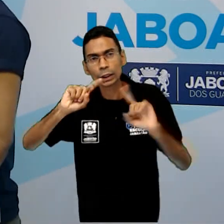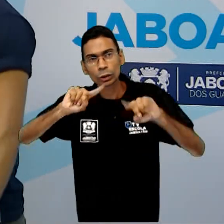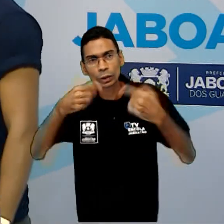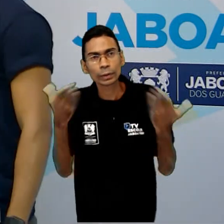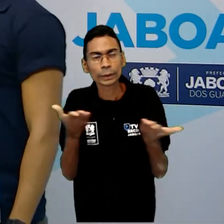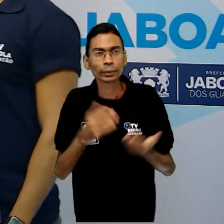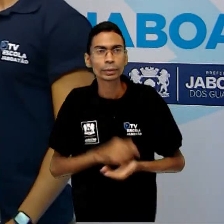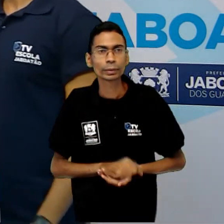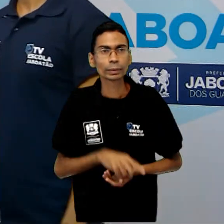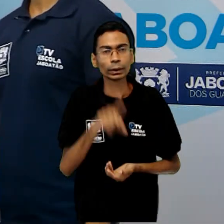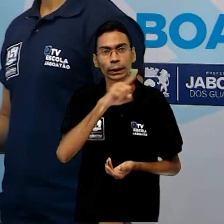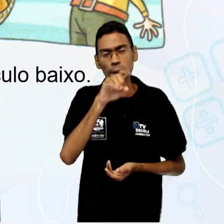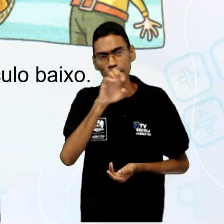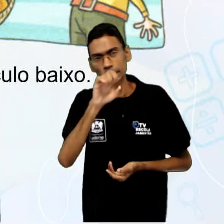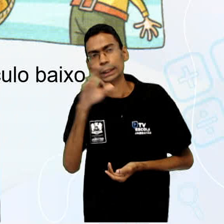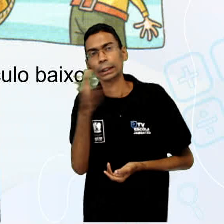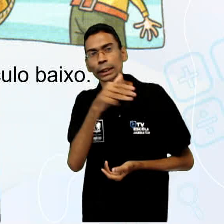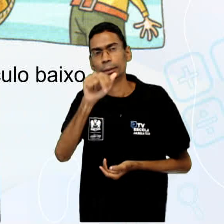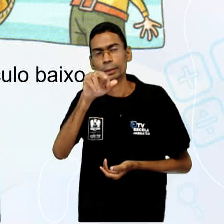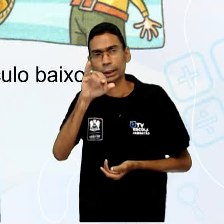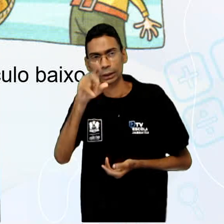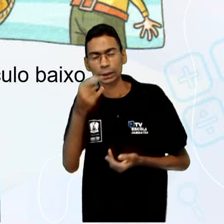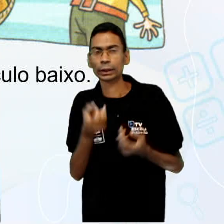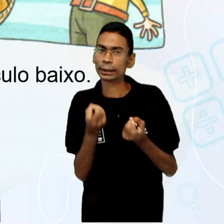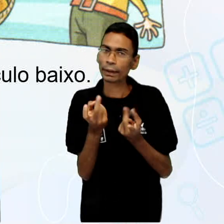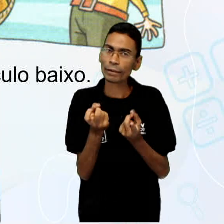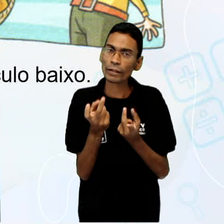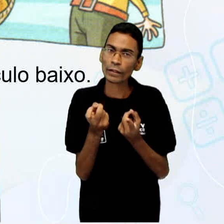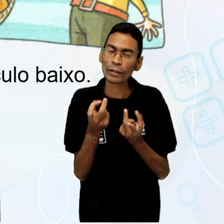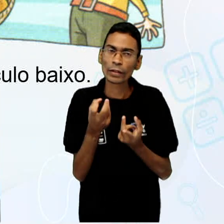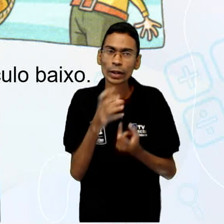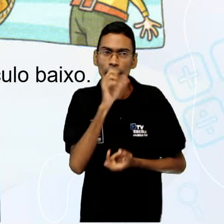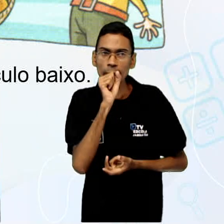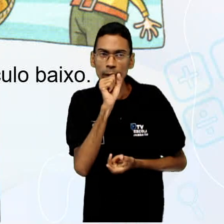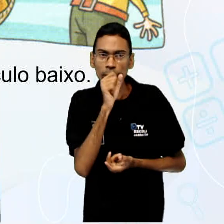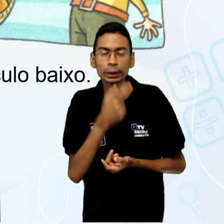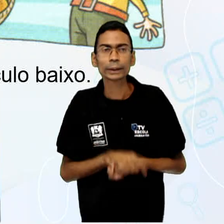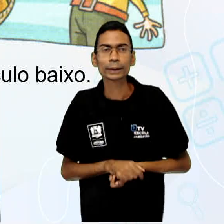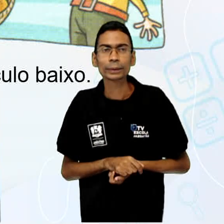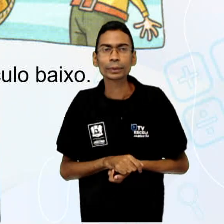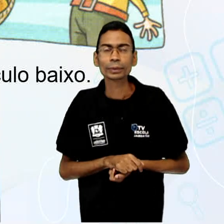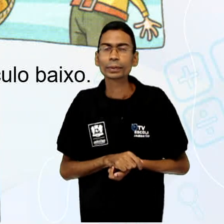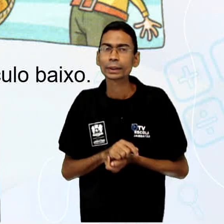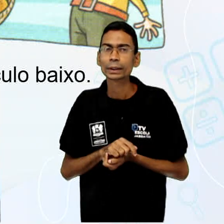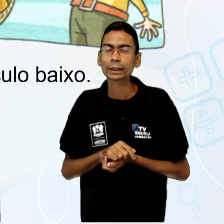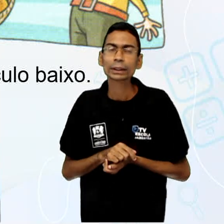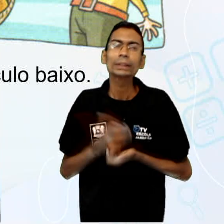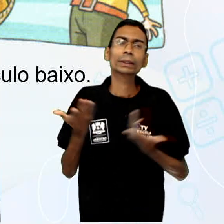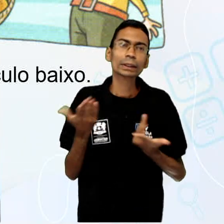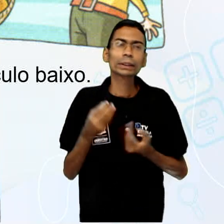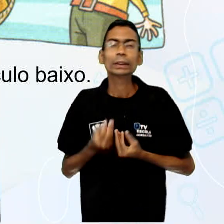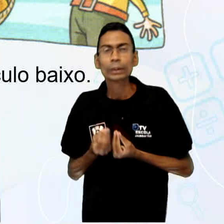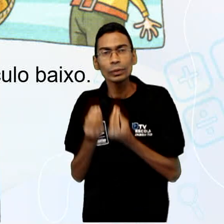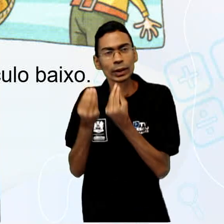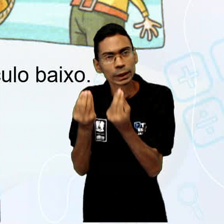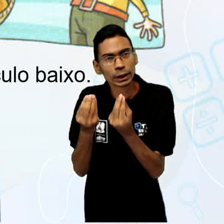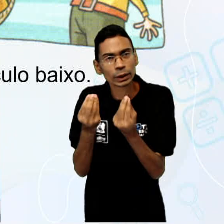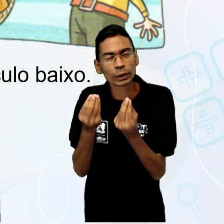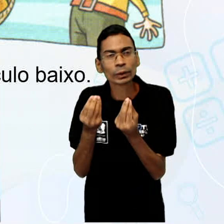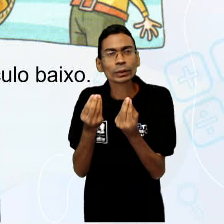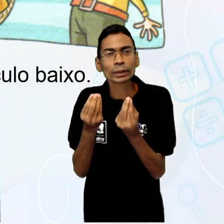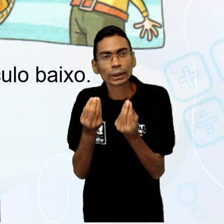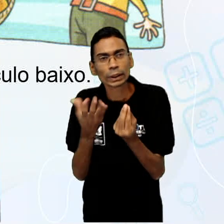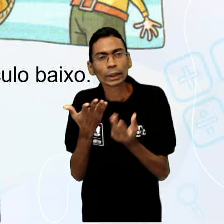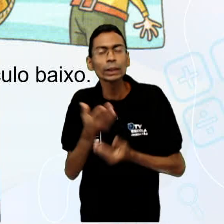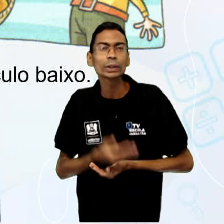Zé Amaro está vendendo laranja e ofereceu ao seu compadre Batista. Olha só como o Batista respondeu. Aceita